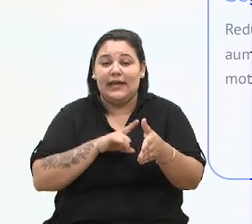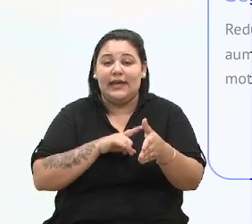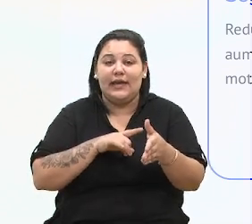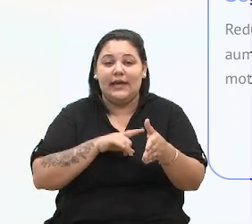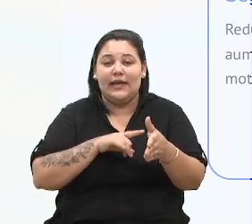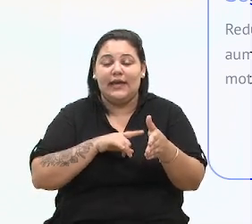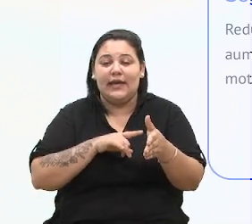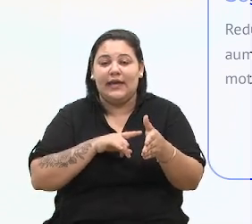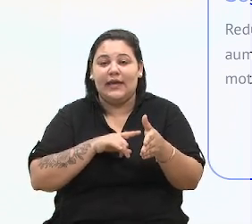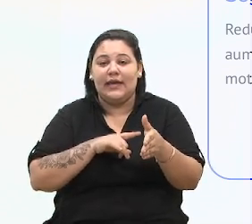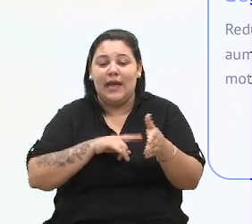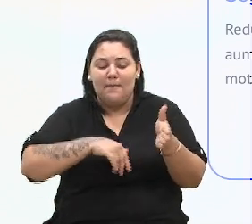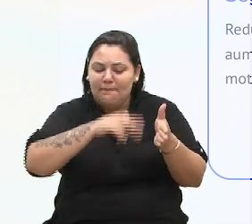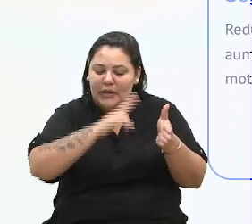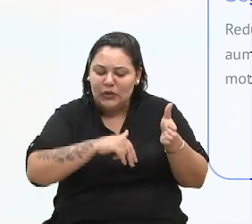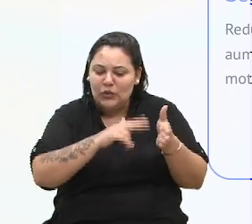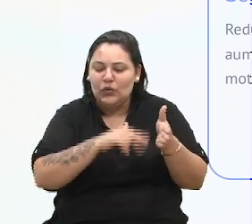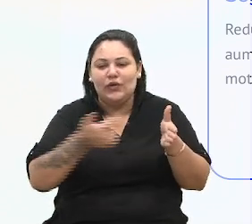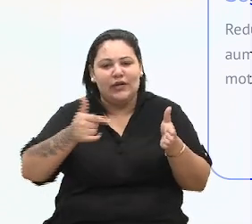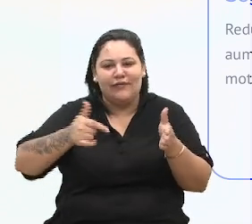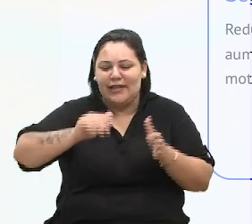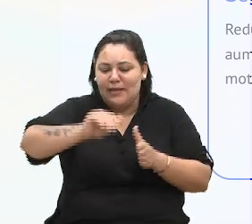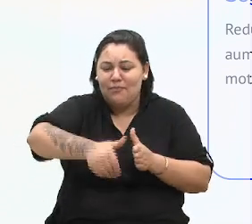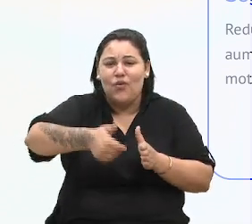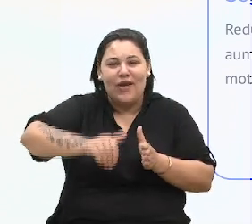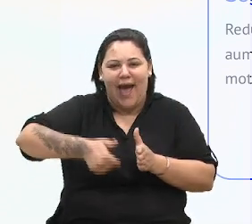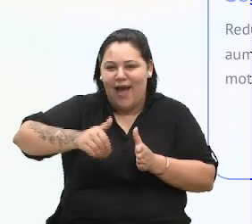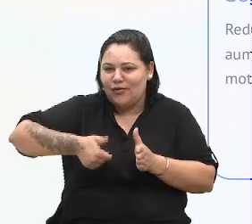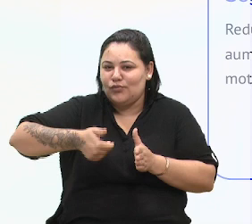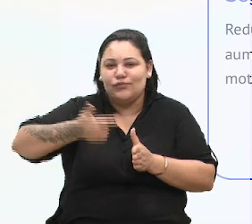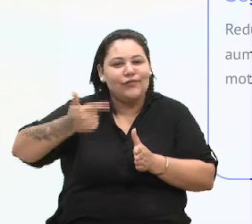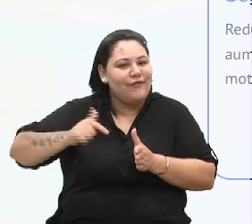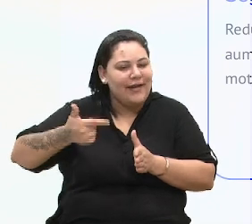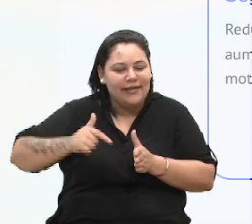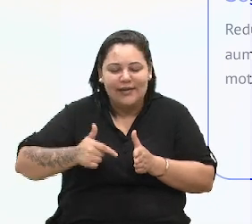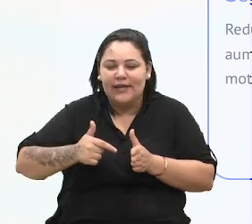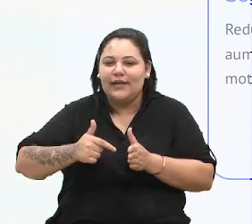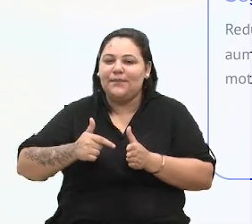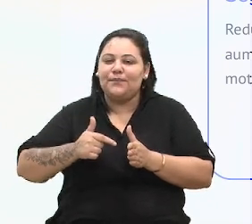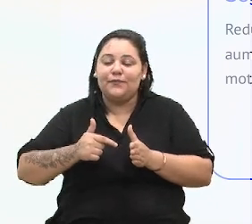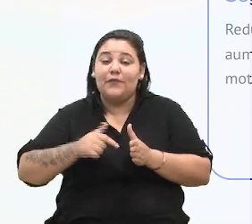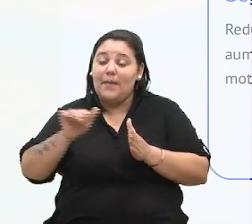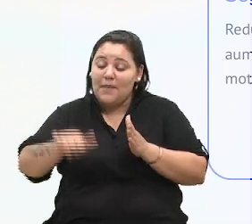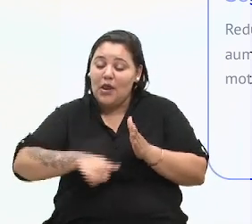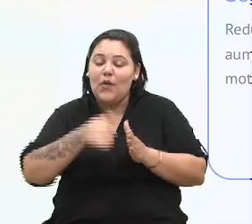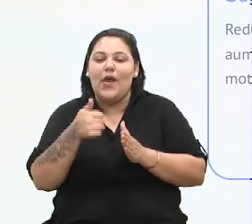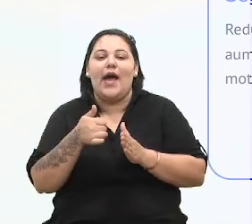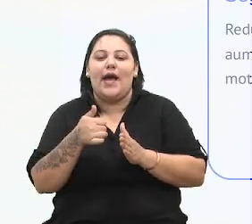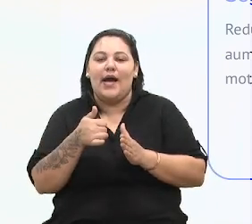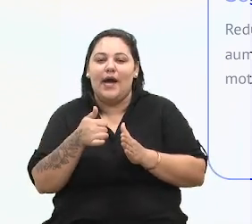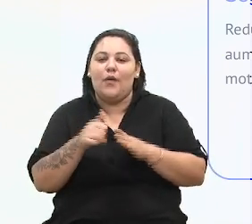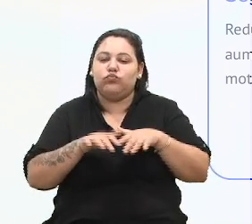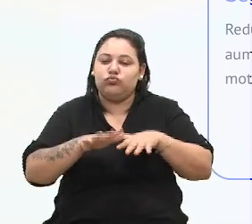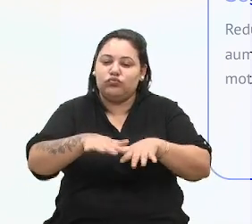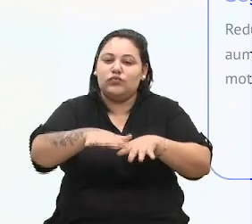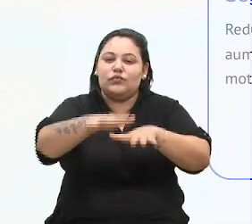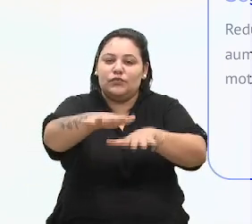buracos nas vias, né, um crescimento econômico que acaba facilitando o deslocamento para comércios, indústrias,